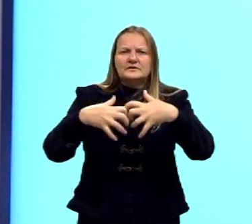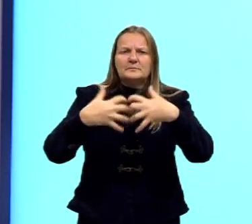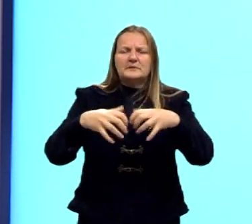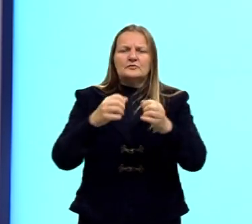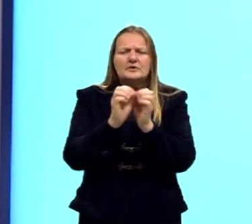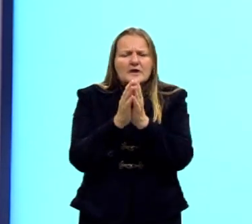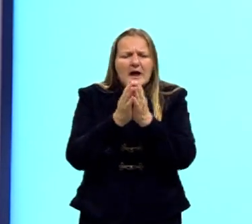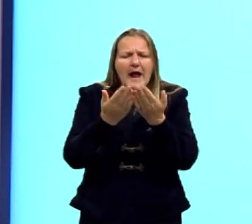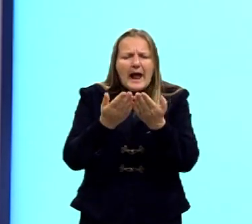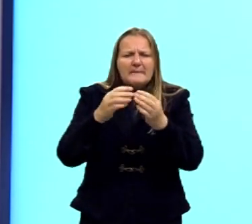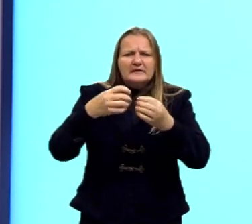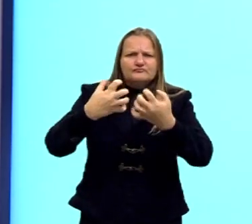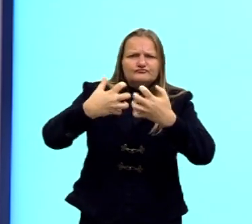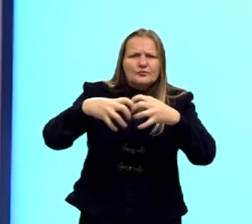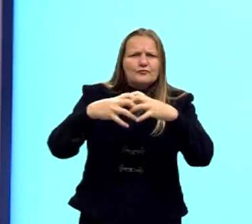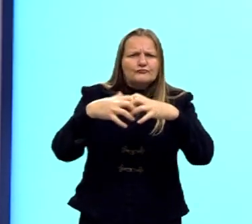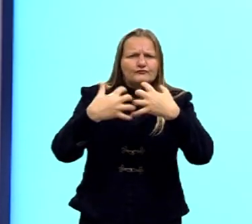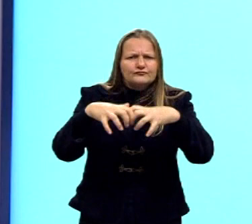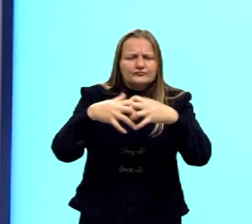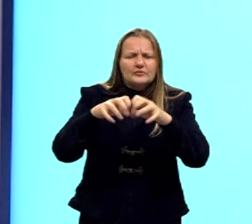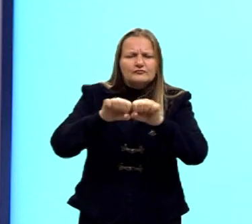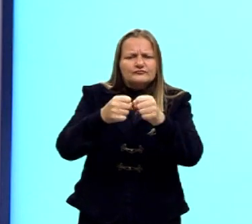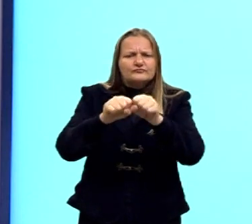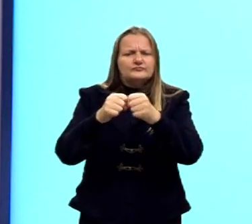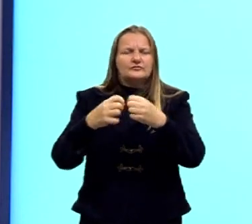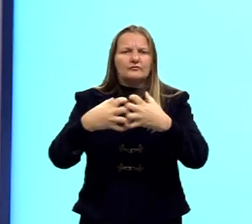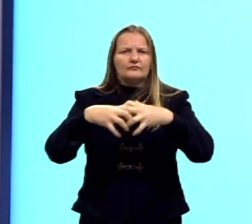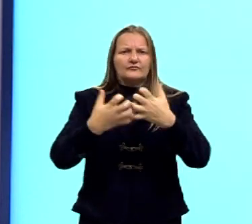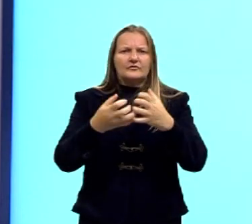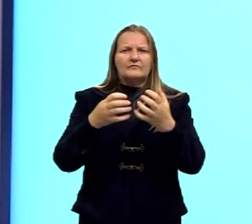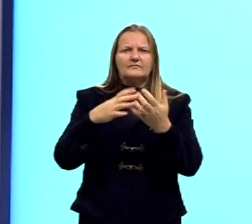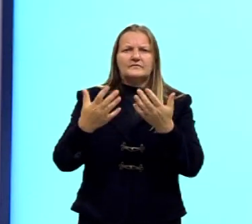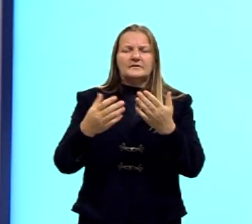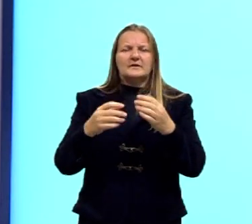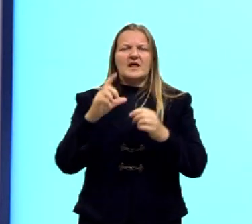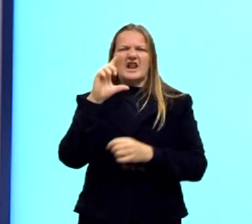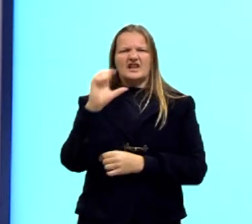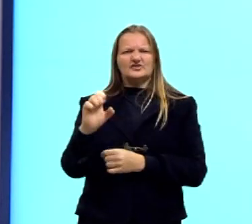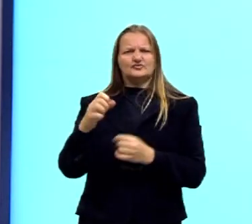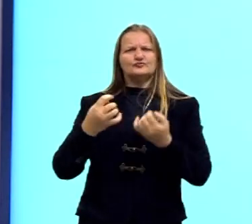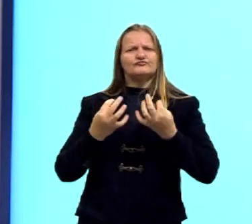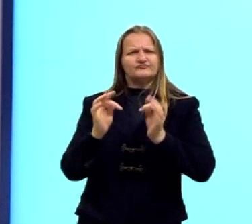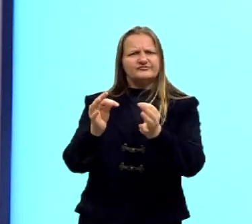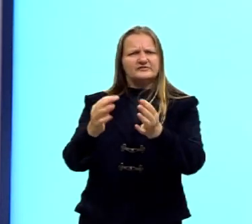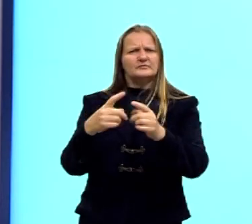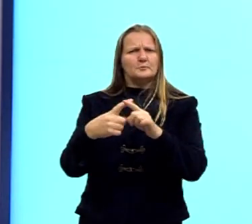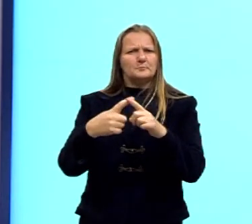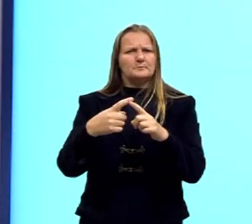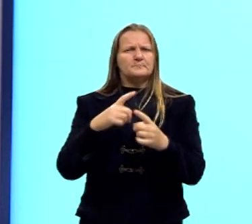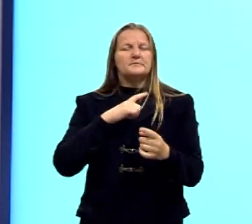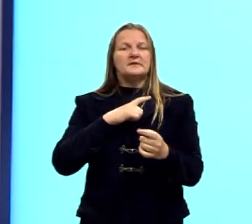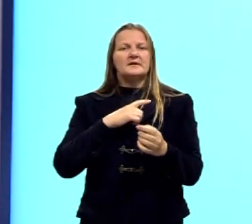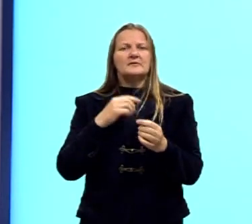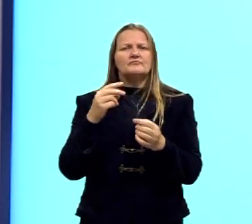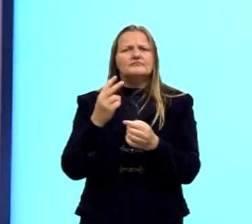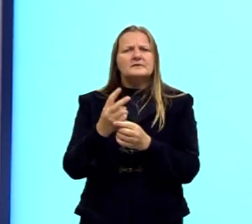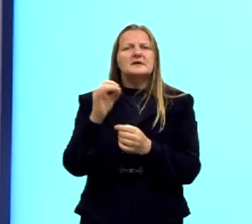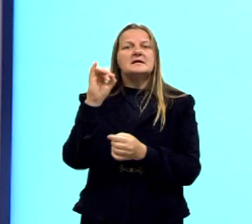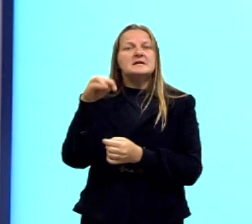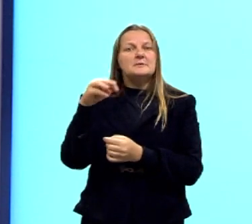abre algum equipamento né alguma coisa que tá estragado enfim de lixo eletrônico na maioria das vezes a gente vai o